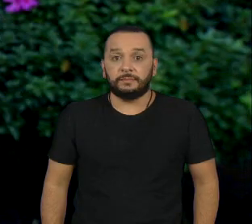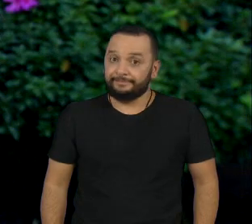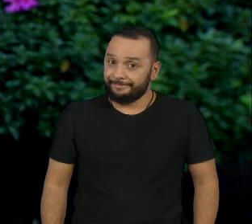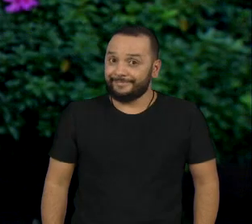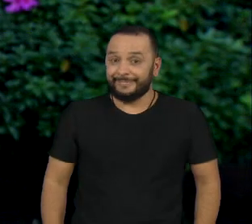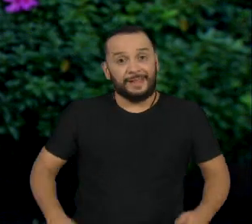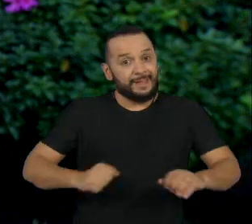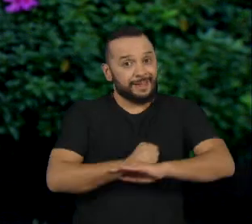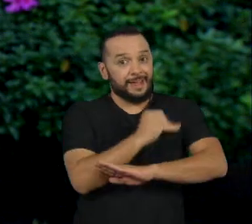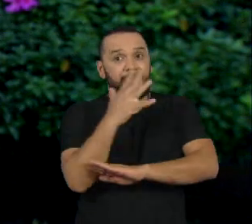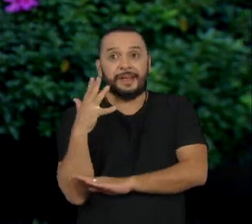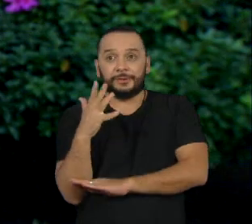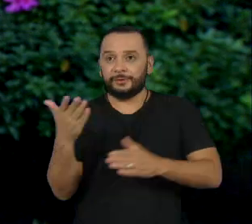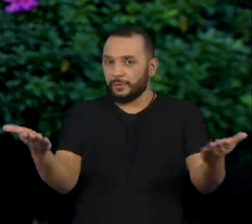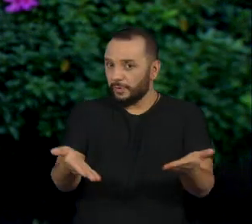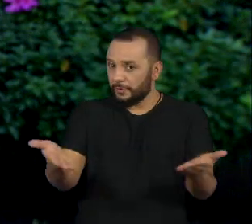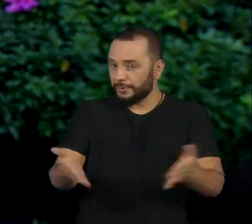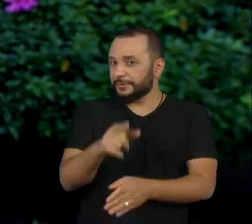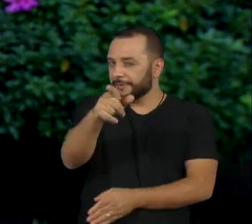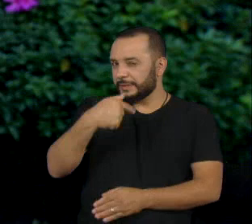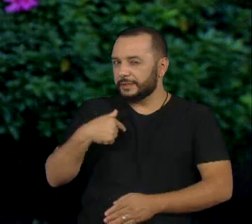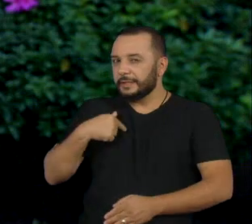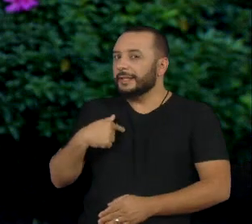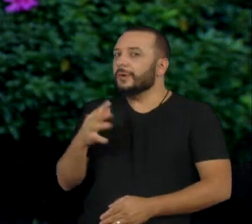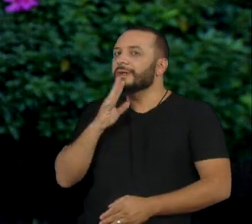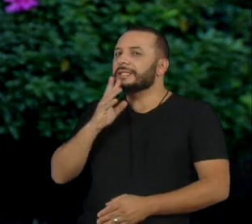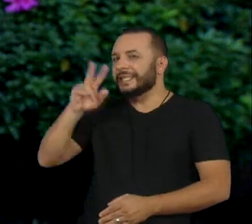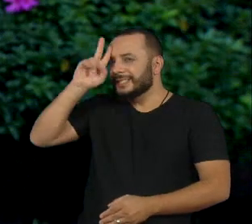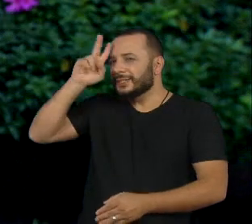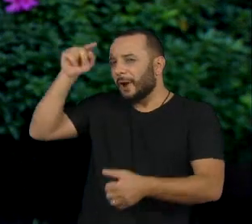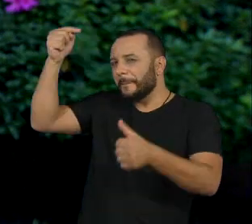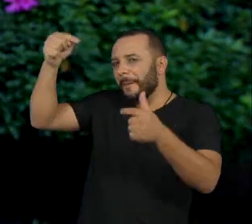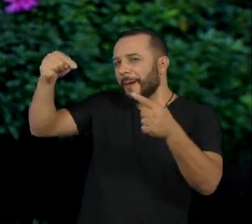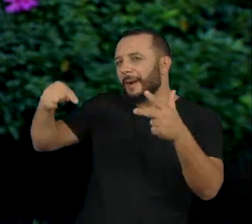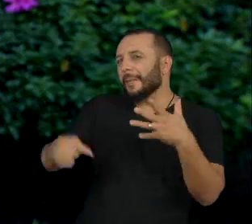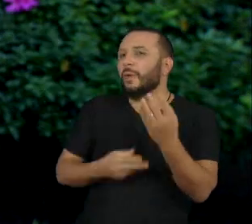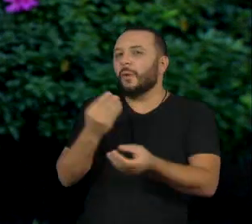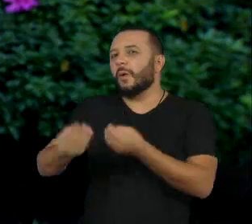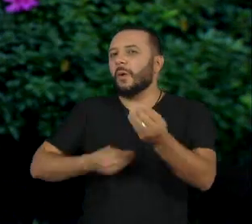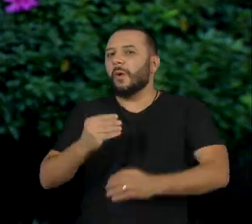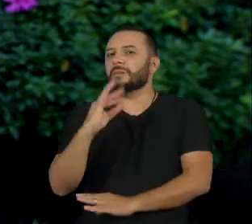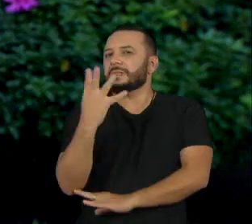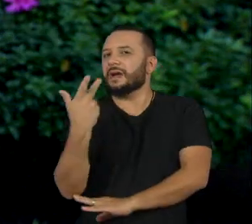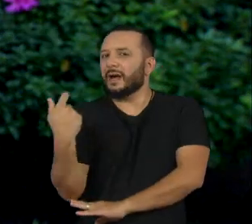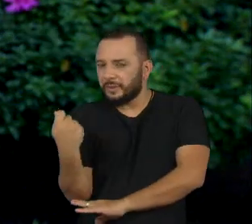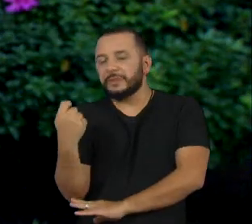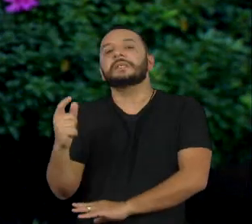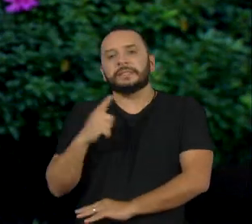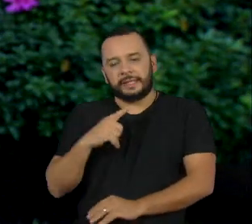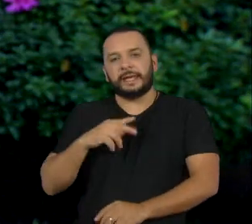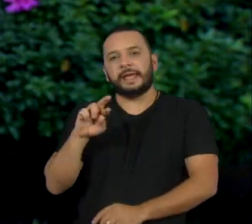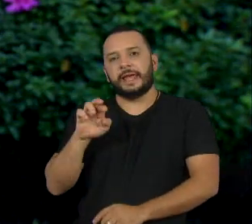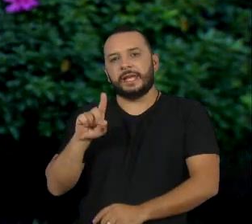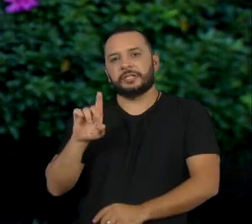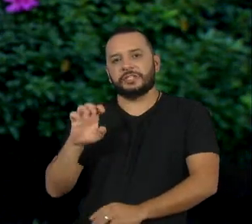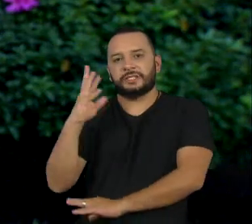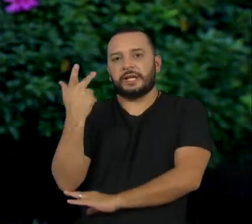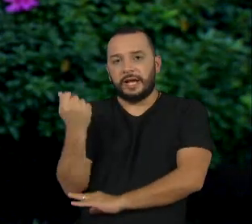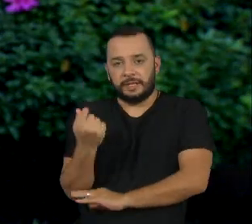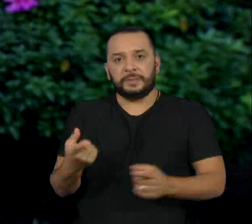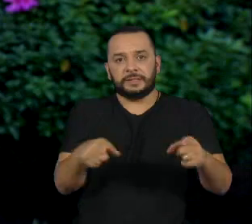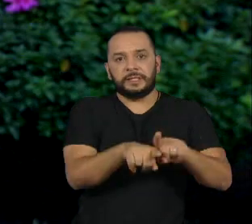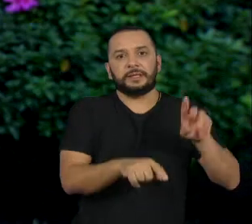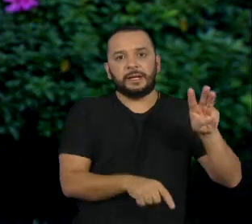No Repórter Eco de hoje, você vai conhecer Histórias do Cerrado, projeto da Rede Cerrado em parceria com o